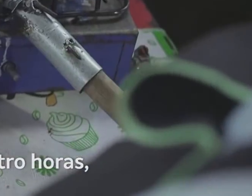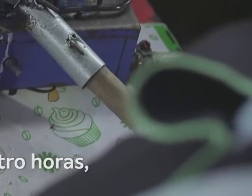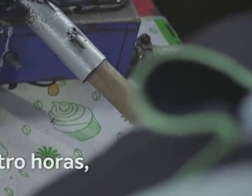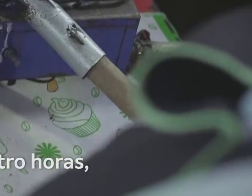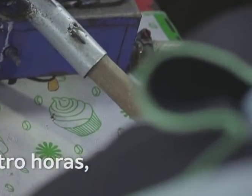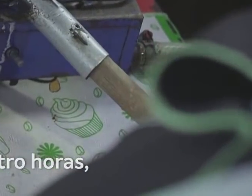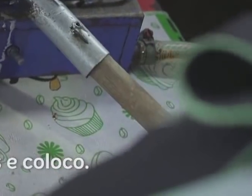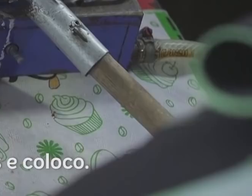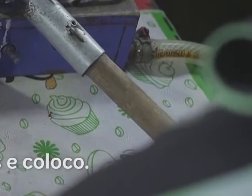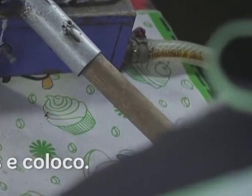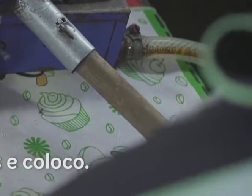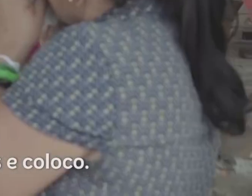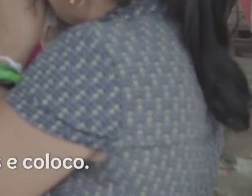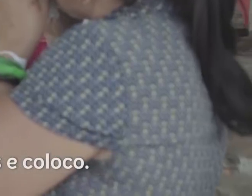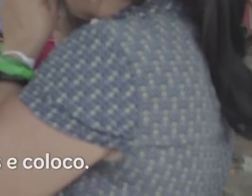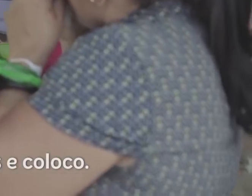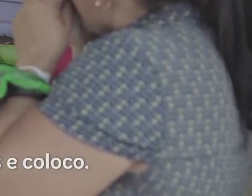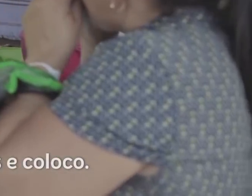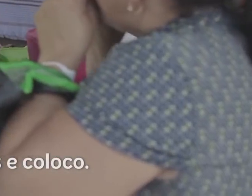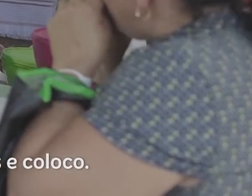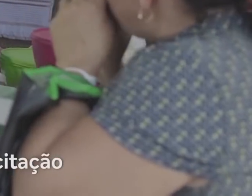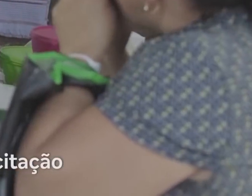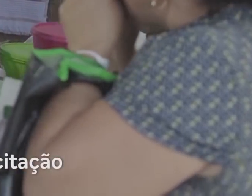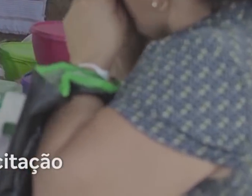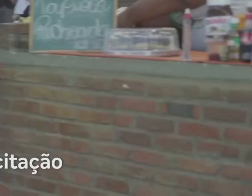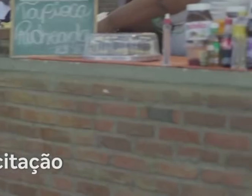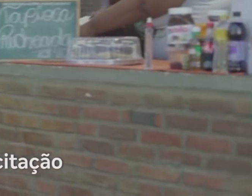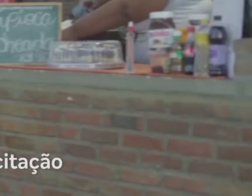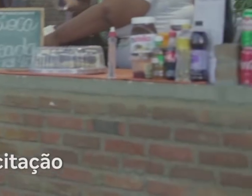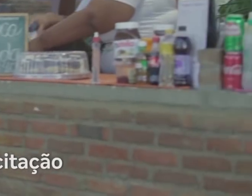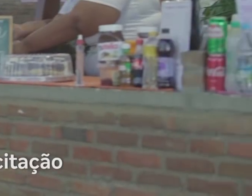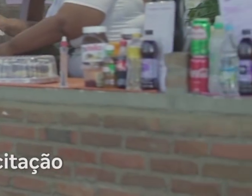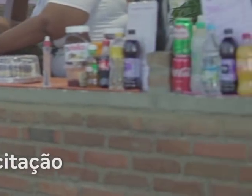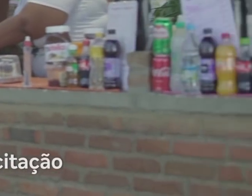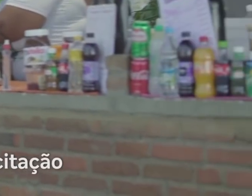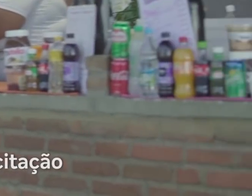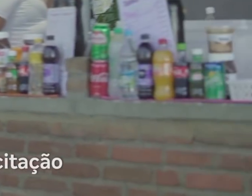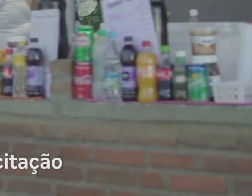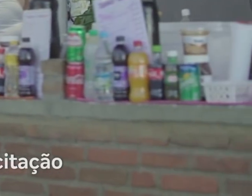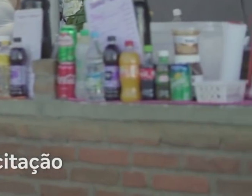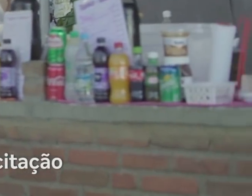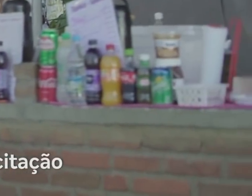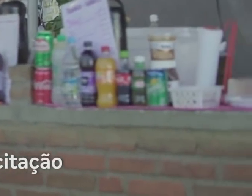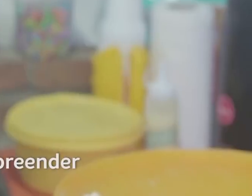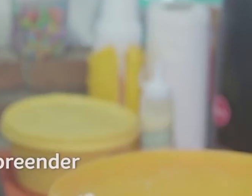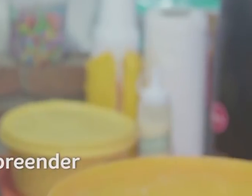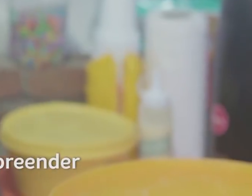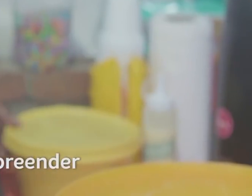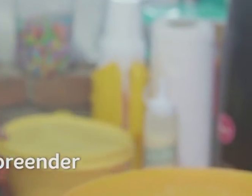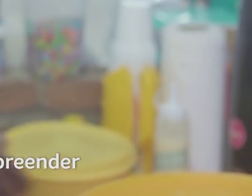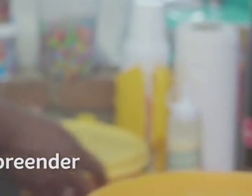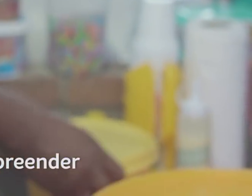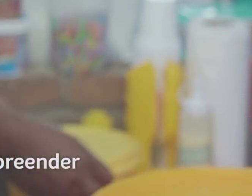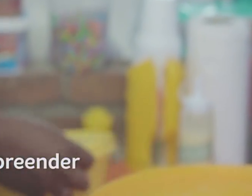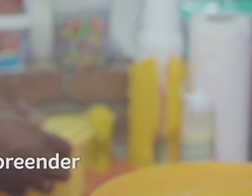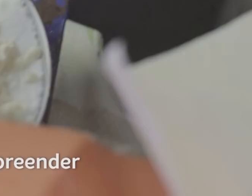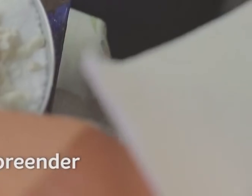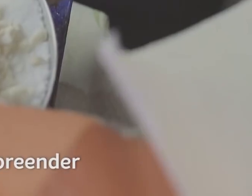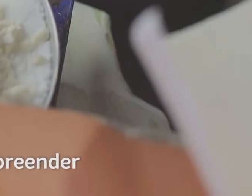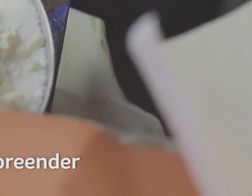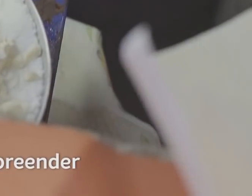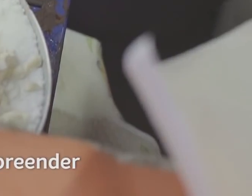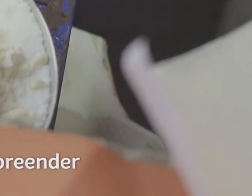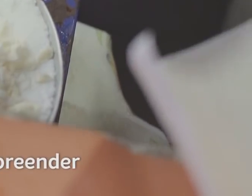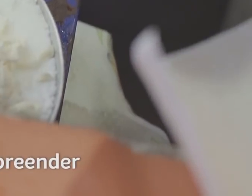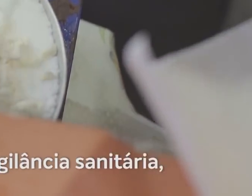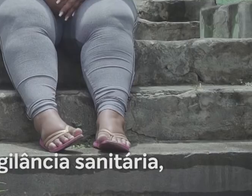tardes, 3h30, 4h, eu subo com as minhas coisinhas e coloco. A gente passou por uma capacitação e lá a gente aprendeu